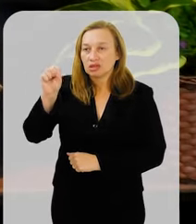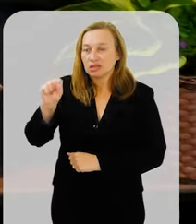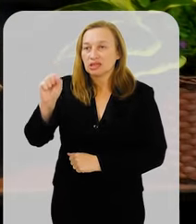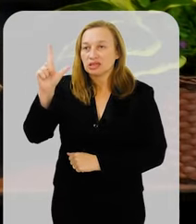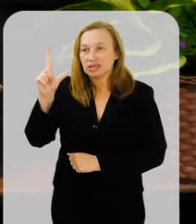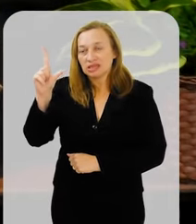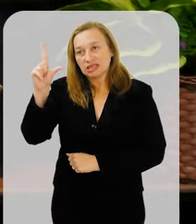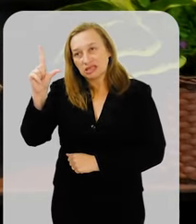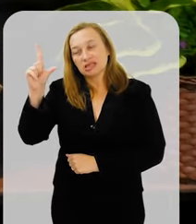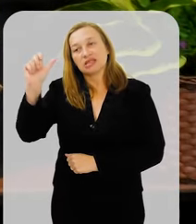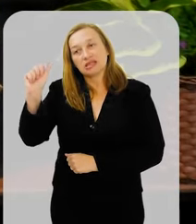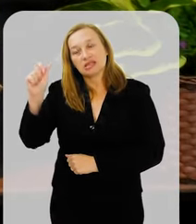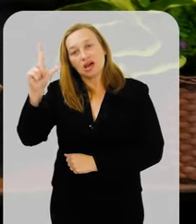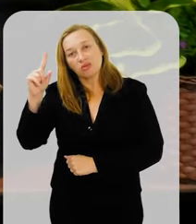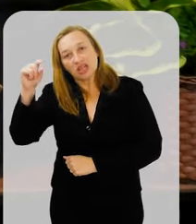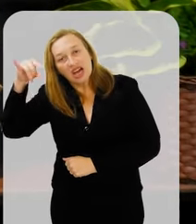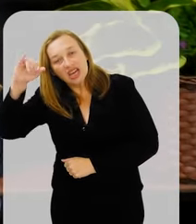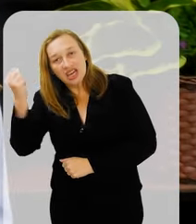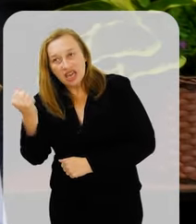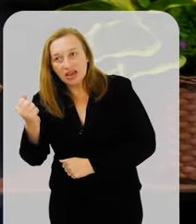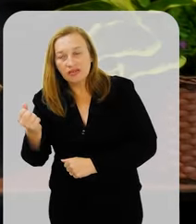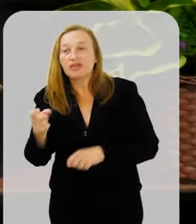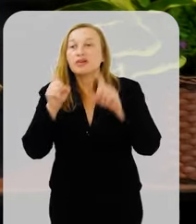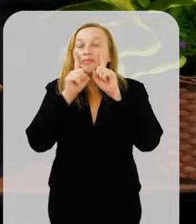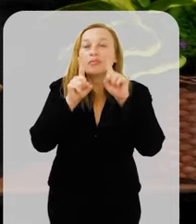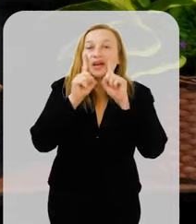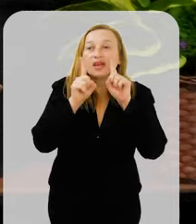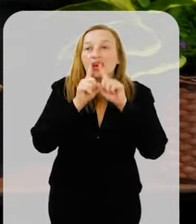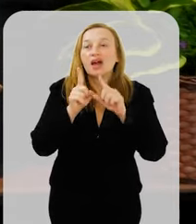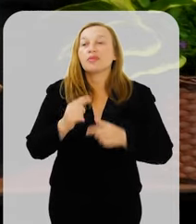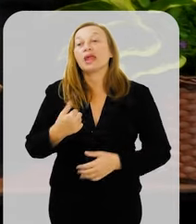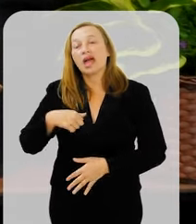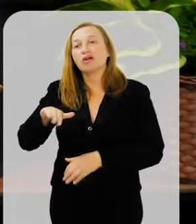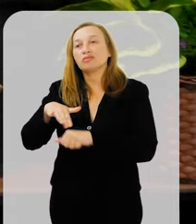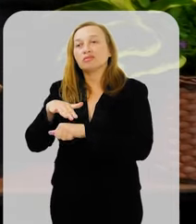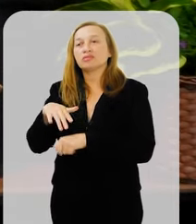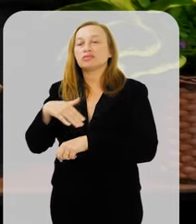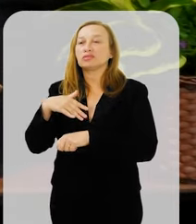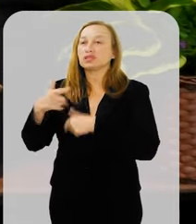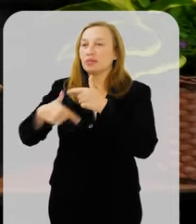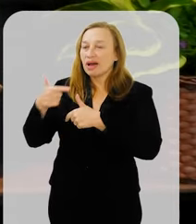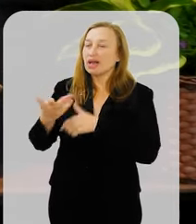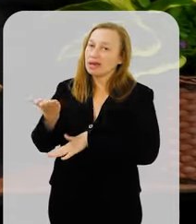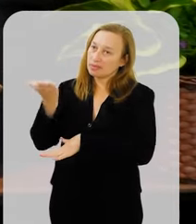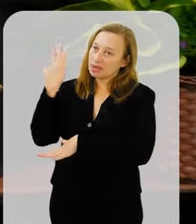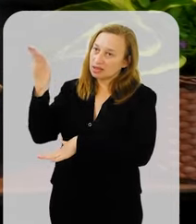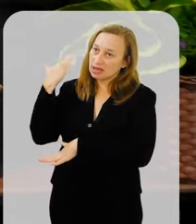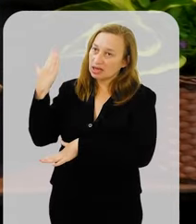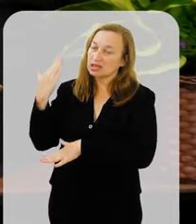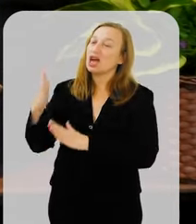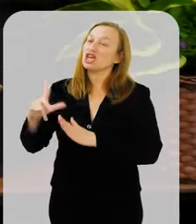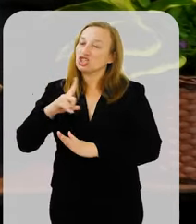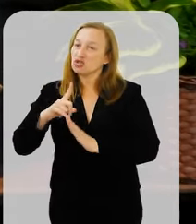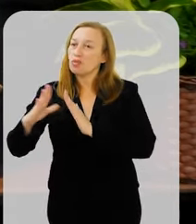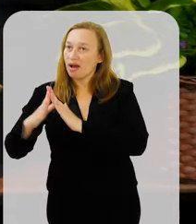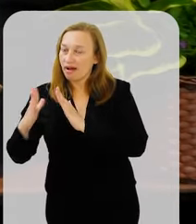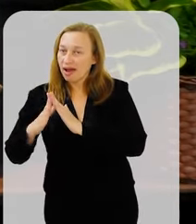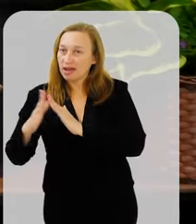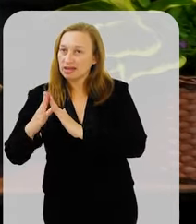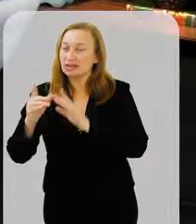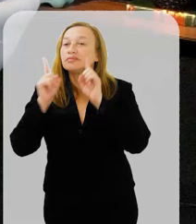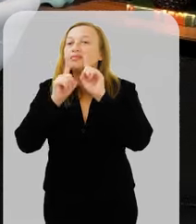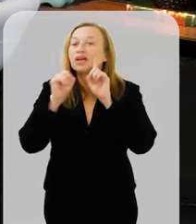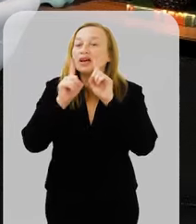sabe, o Saldanha, eu tive o prazer de trabalhar com ele em algumas emissoras de rádio, o Saldanha tinha uma casa em Maricá.